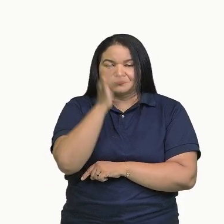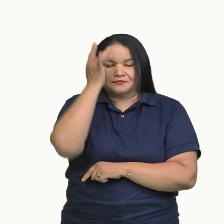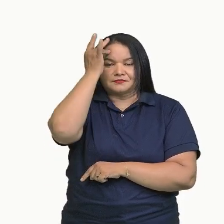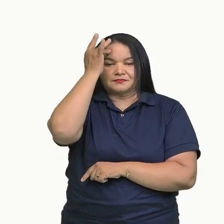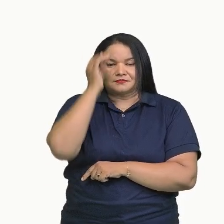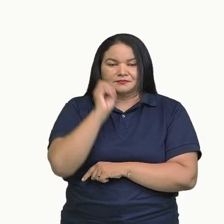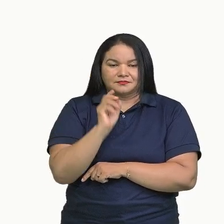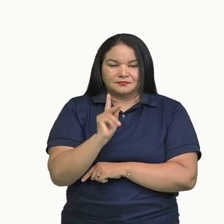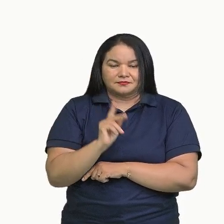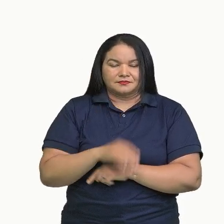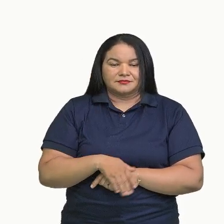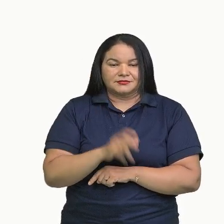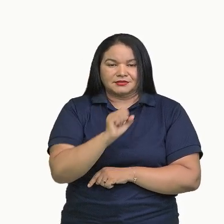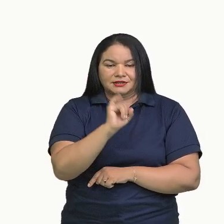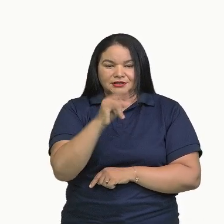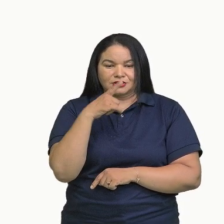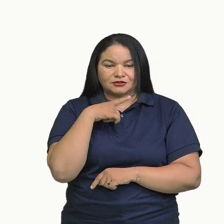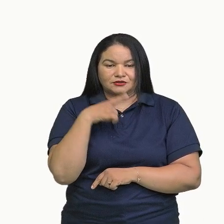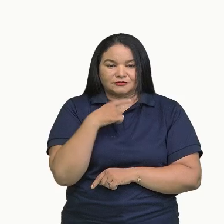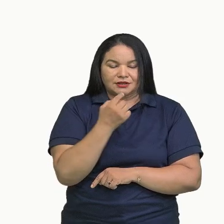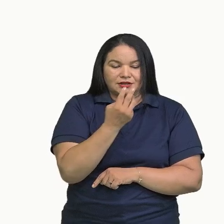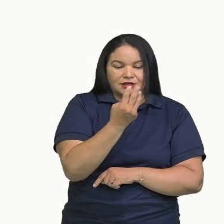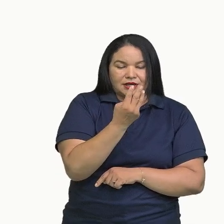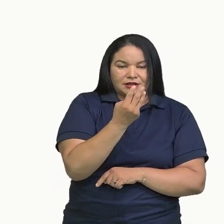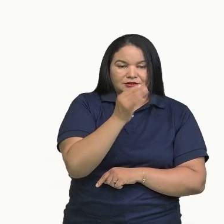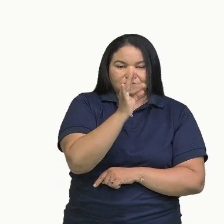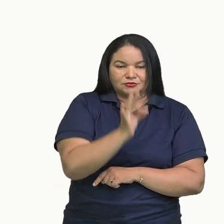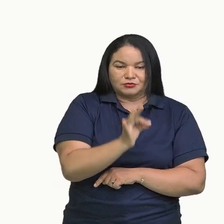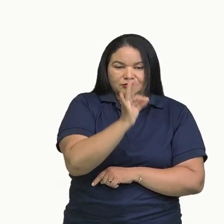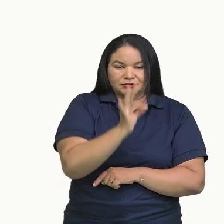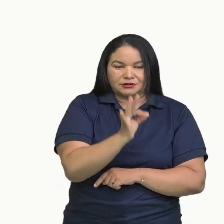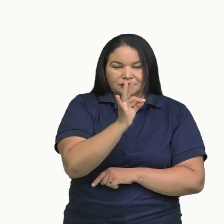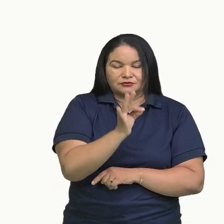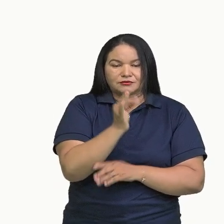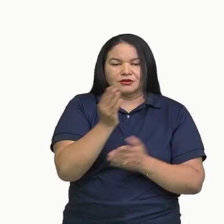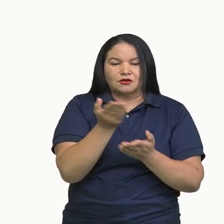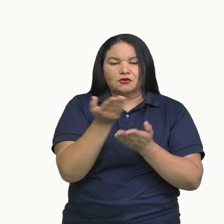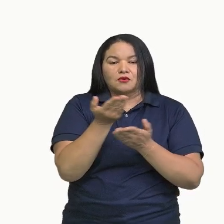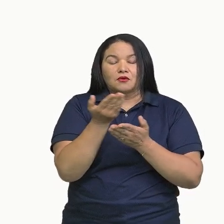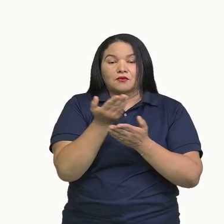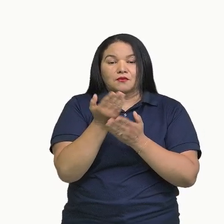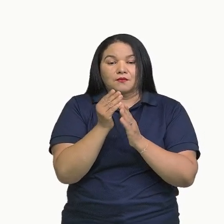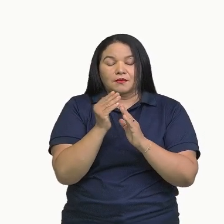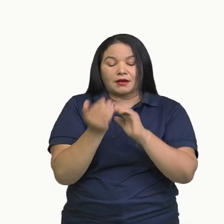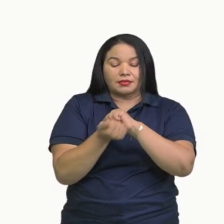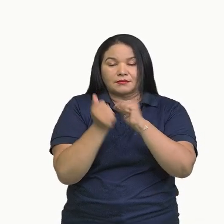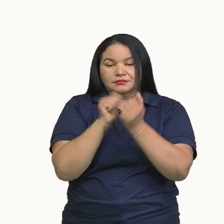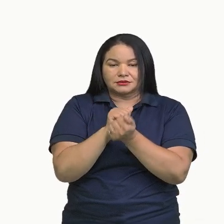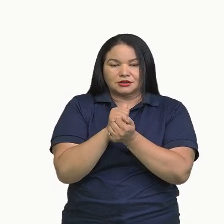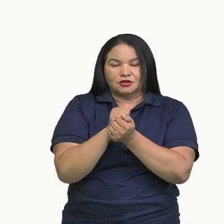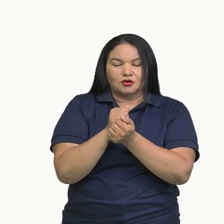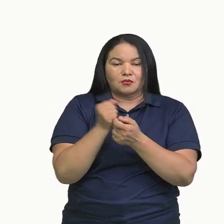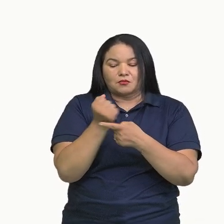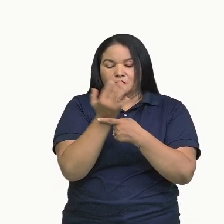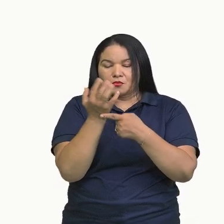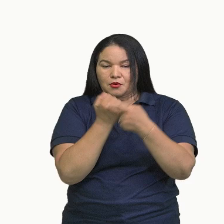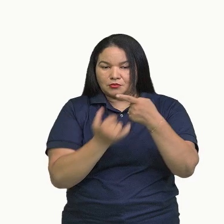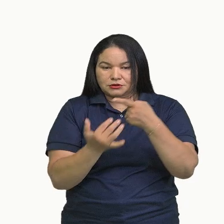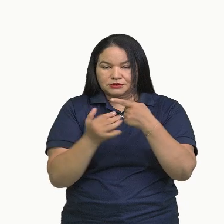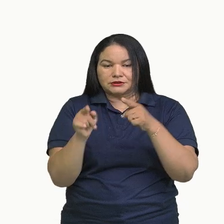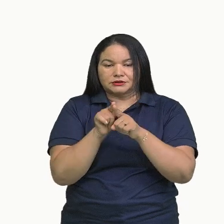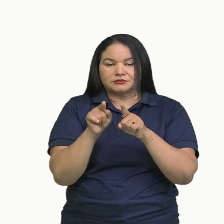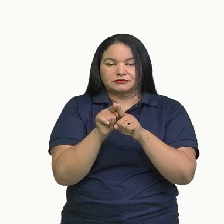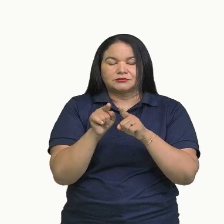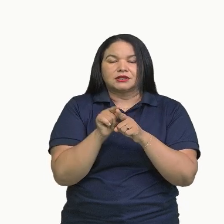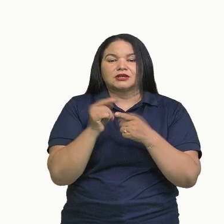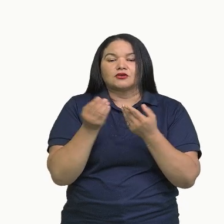nós tivermos 3%, pegando esta porcentagem, esta taxa aqui, transformando em